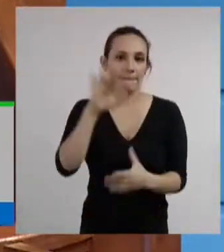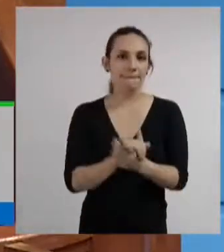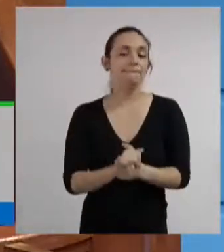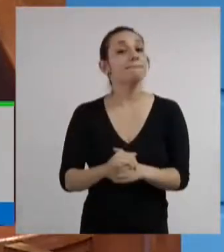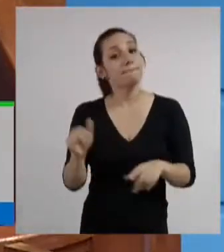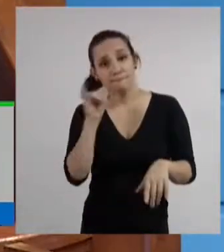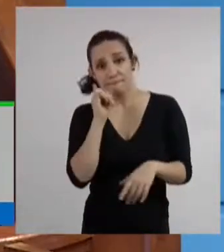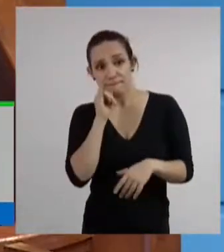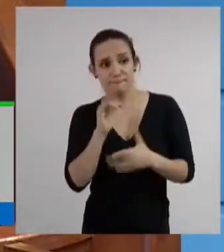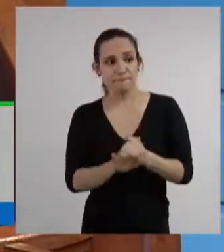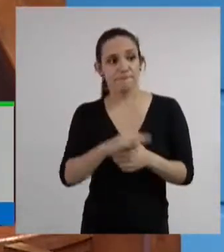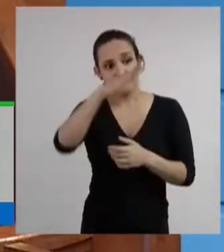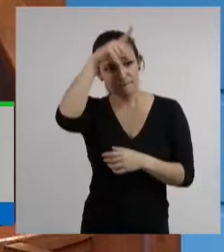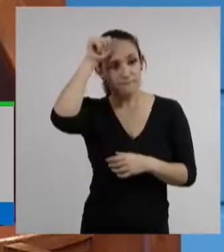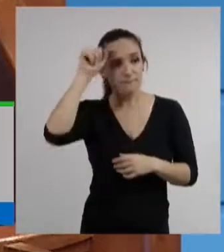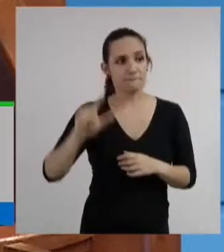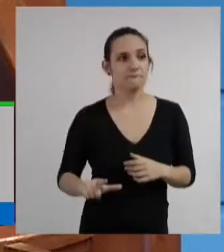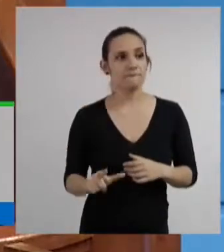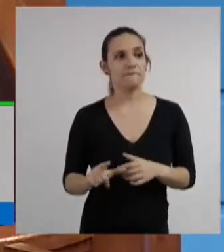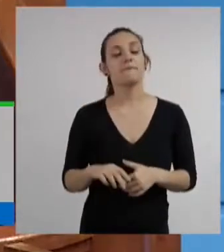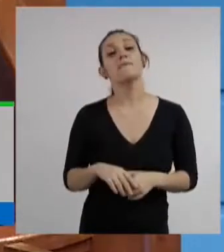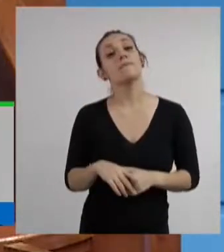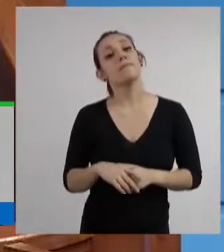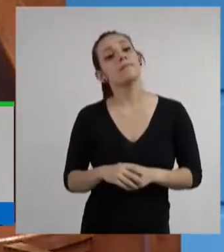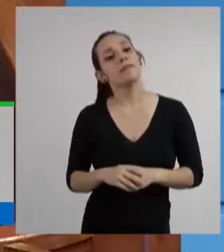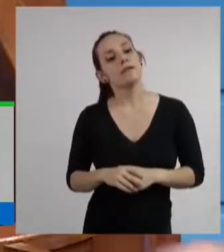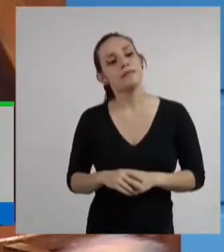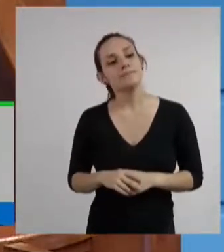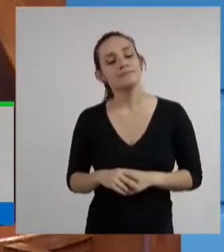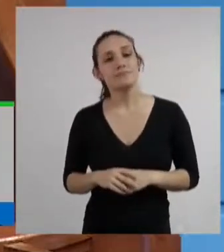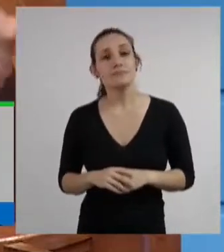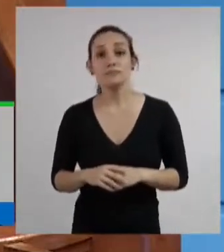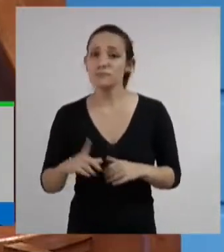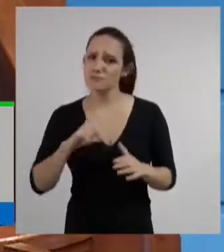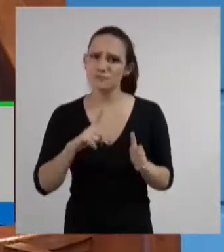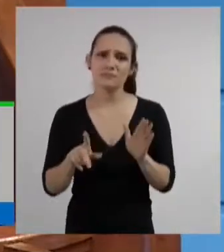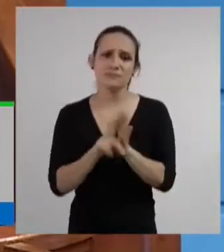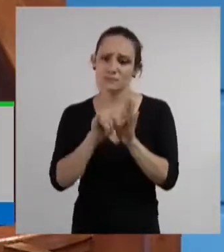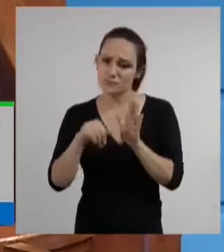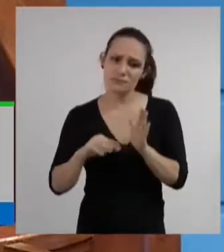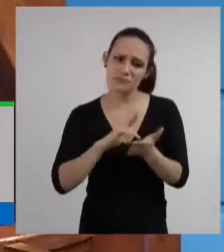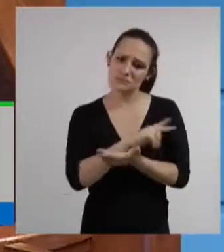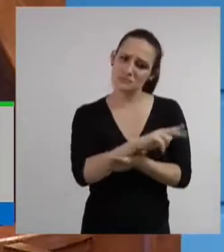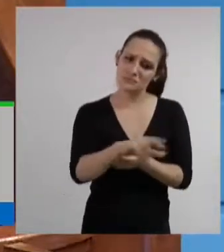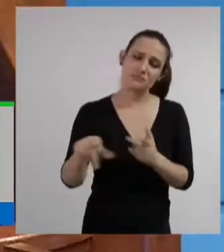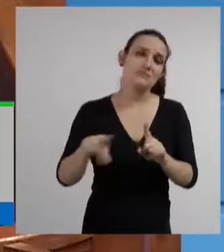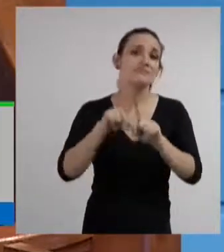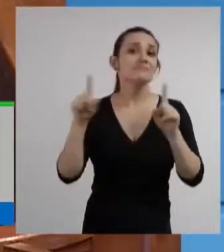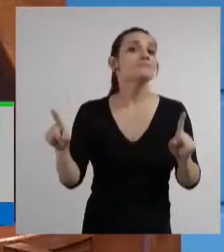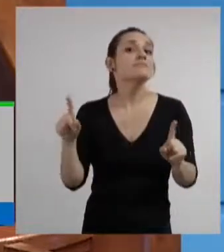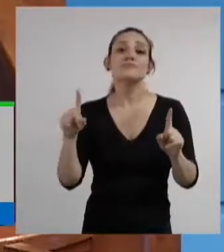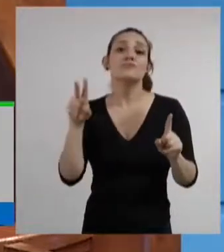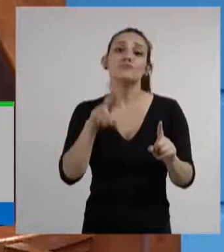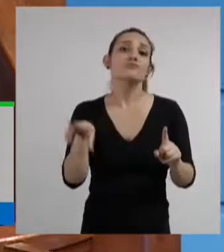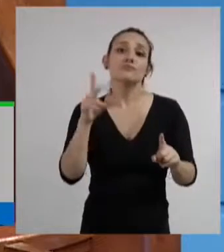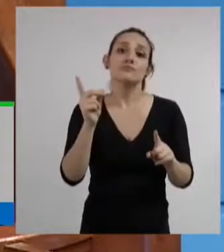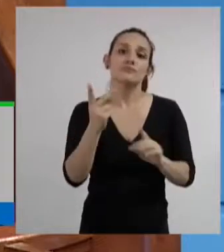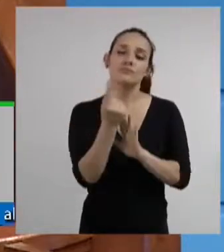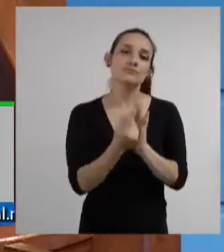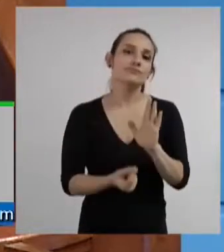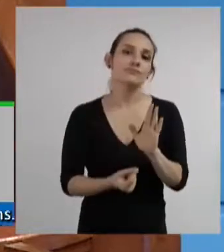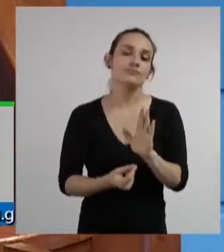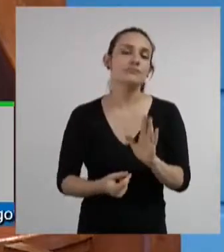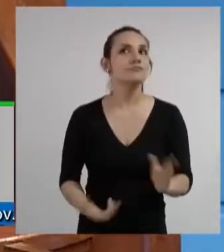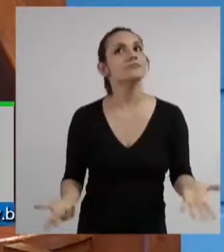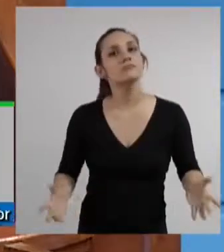outros fundos que foram devolvidos para o Tesouro, e Mato Grosso do Sul tinha projeto e alocaram, através do Banco do Brasil, recursos de outros fundos que